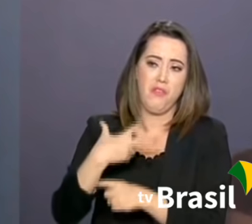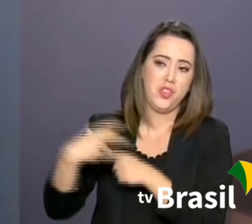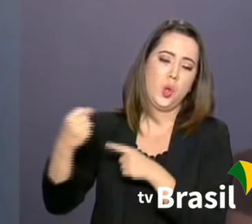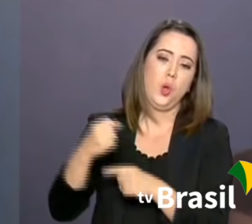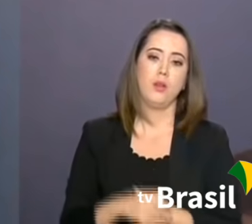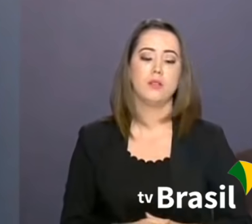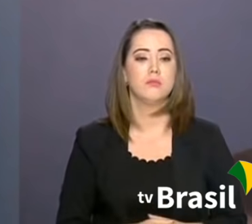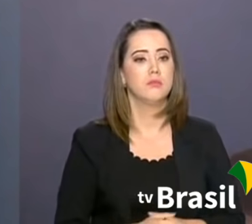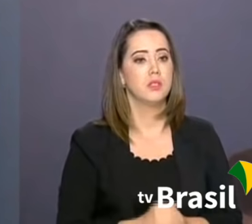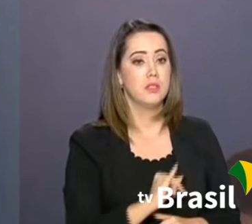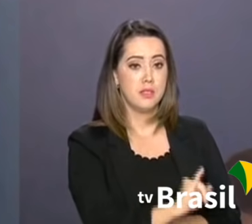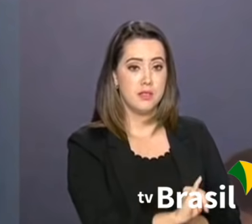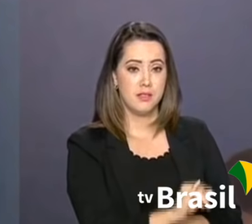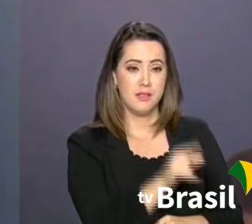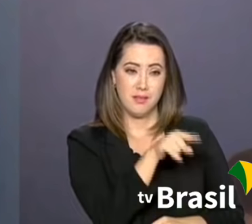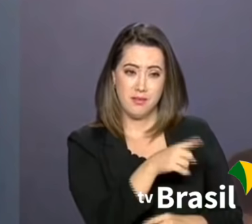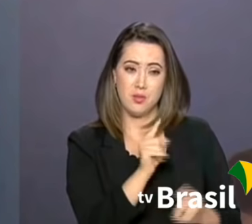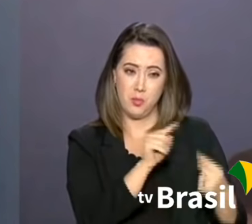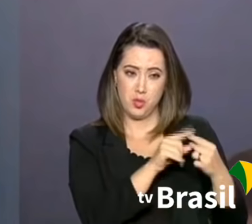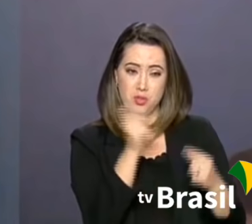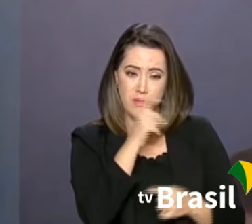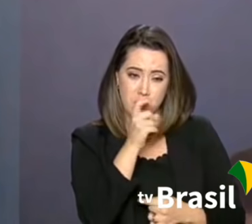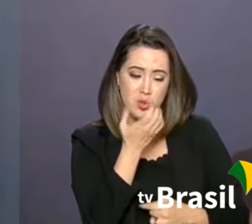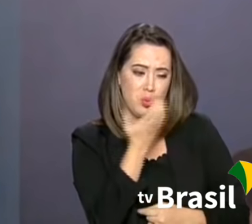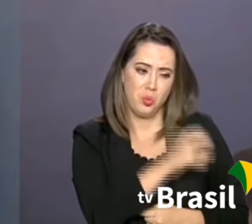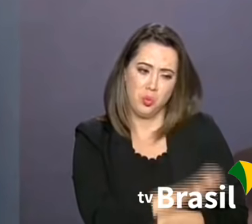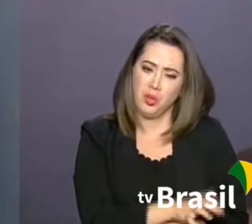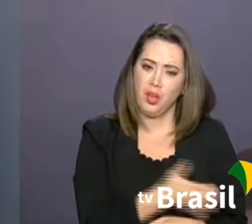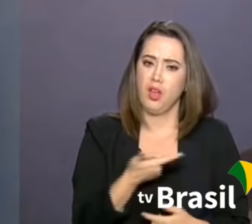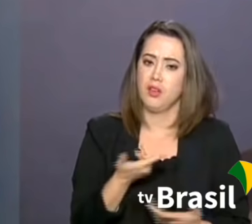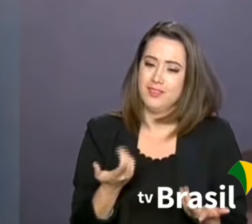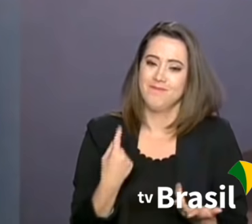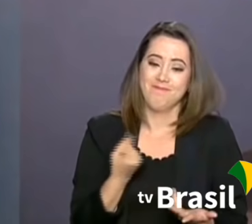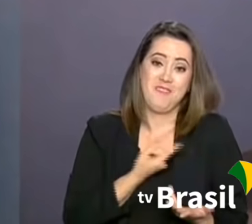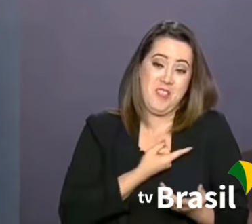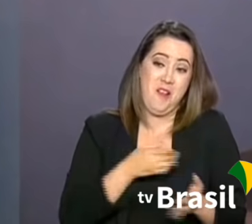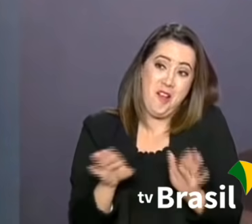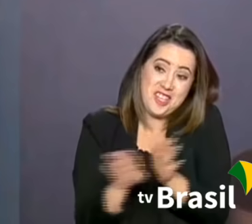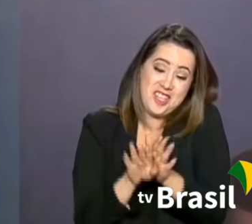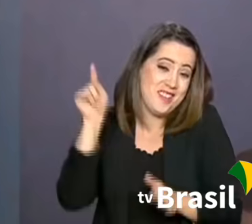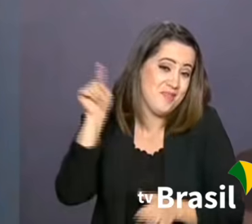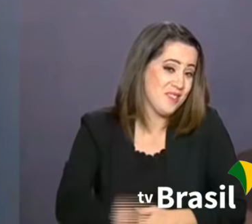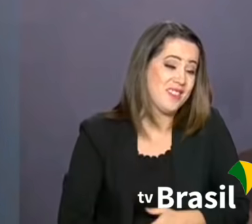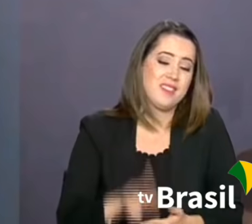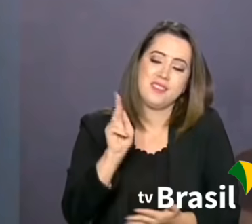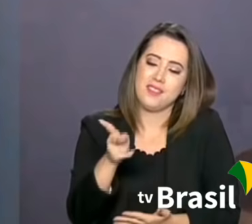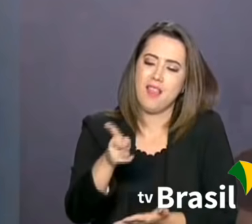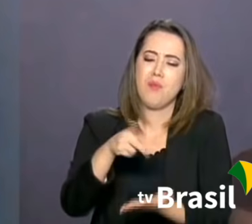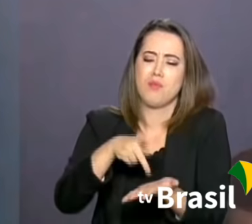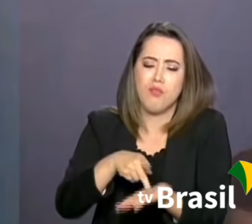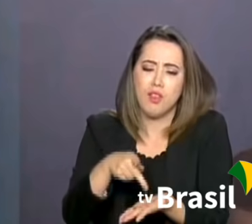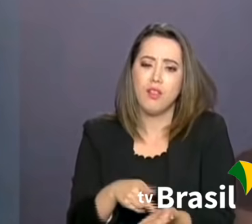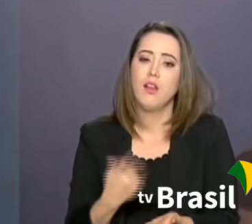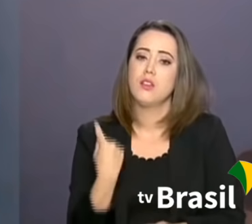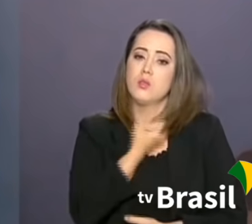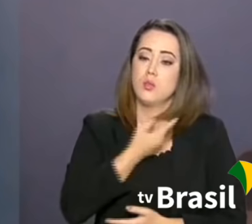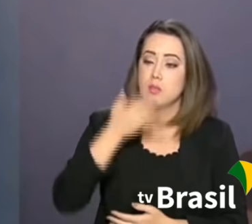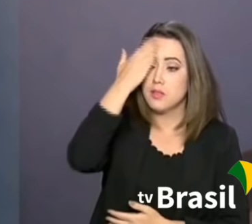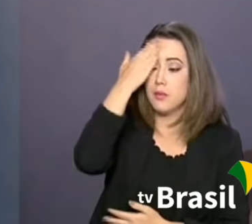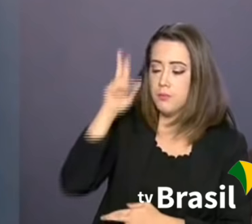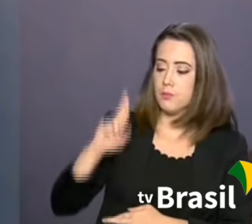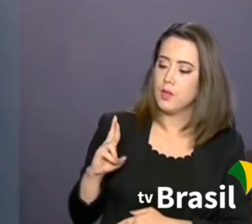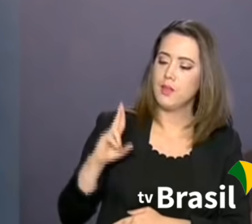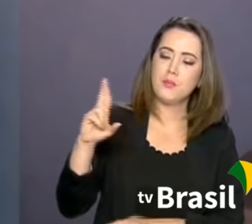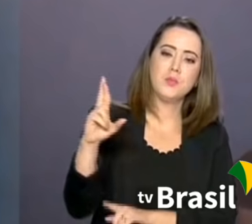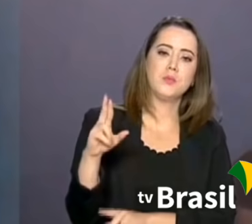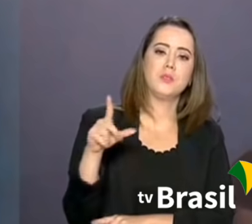Só que ela se equivocou. Nós chegamos, sabemos da enorme responsabilidade que temos pela frente. Sabia